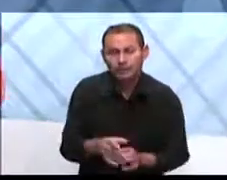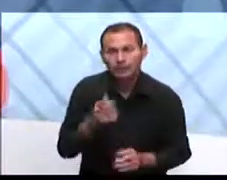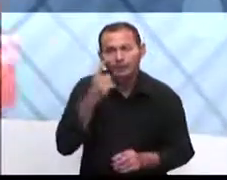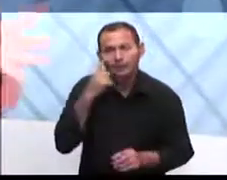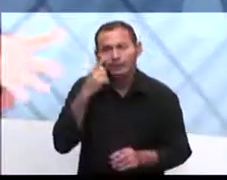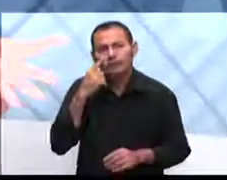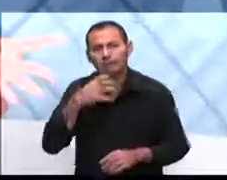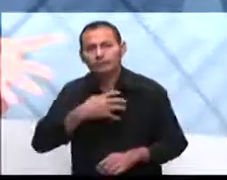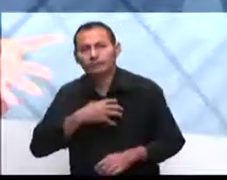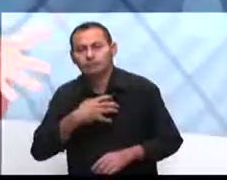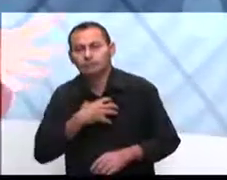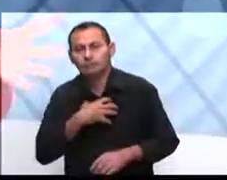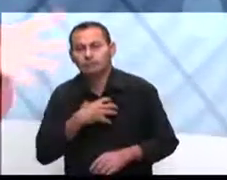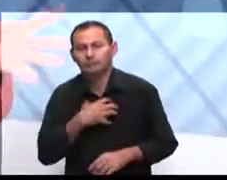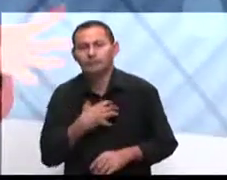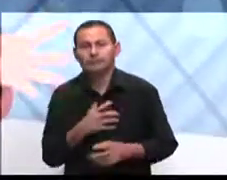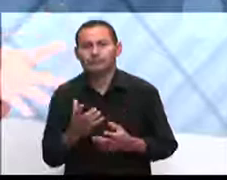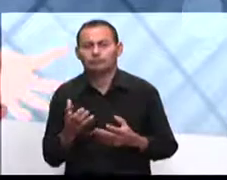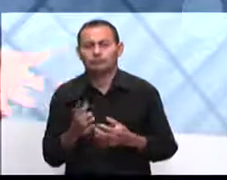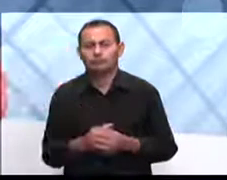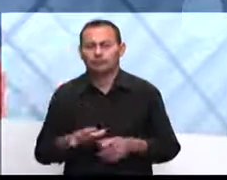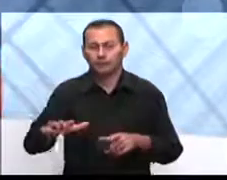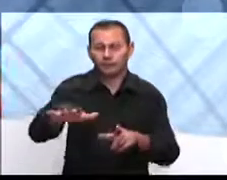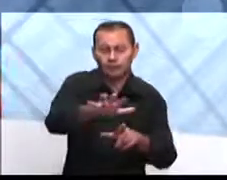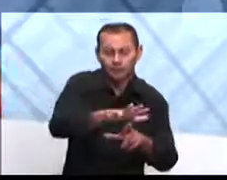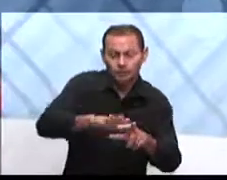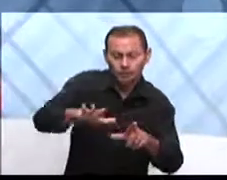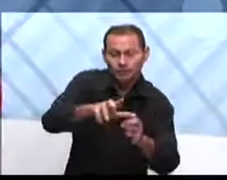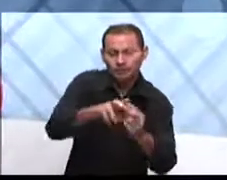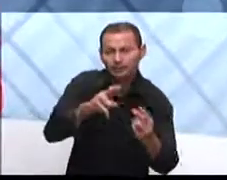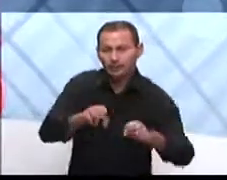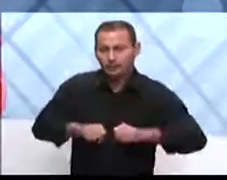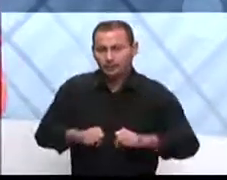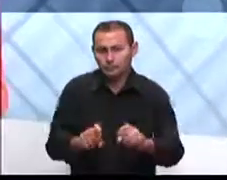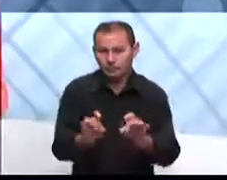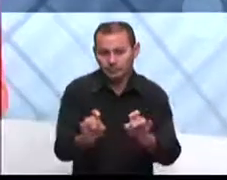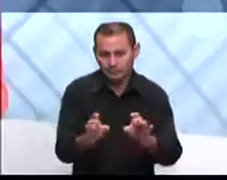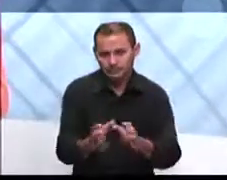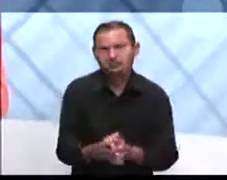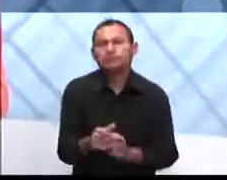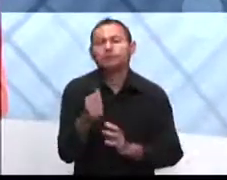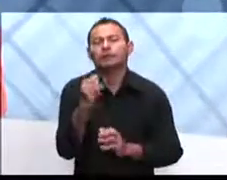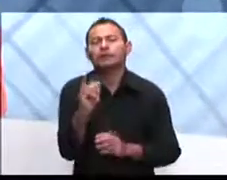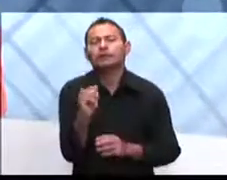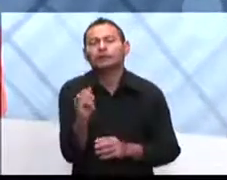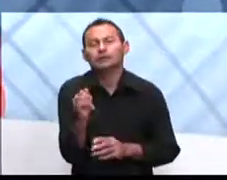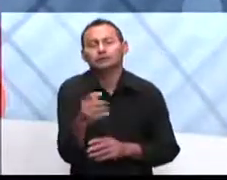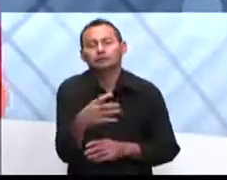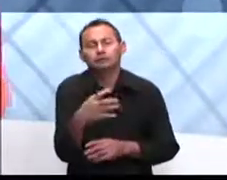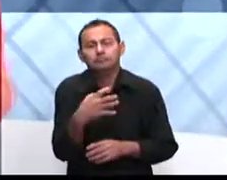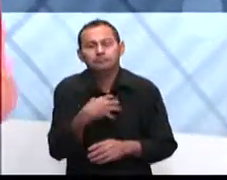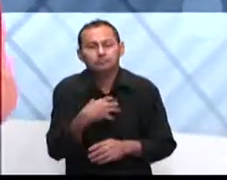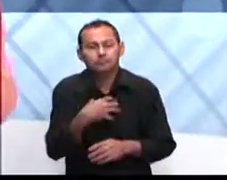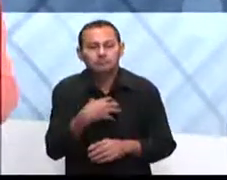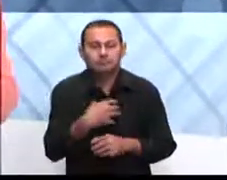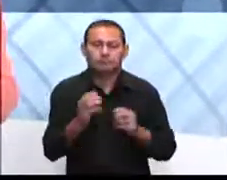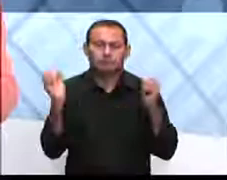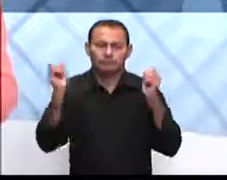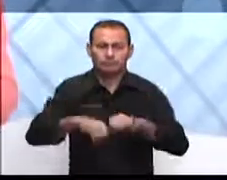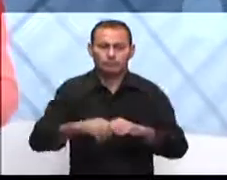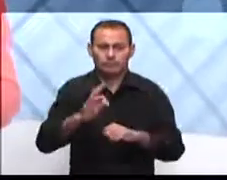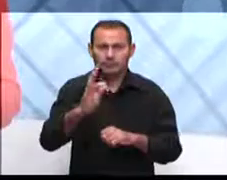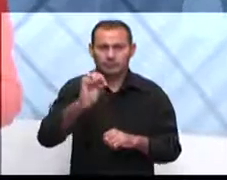as condições do ambiente de mercado. E aí, né, cito ali as